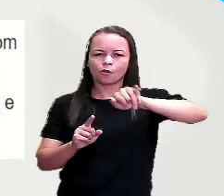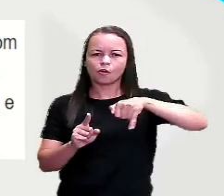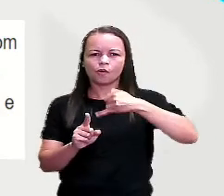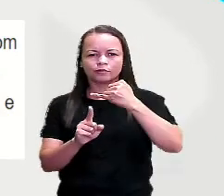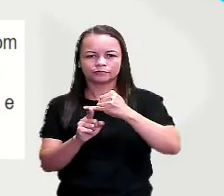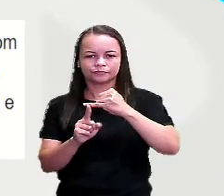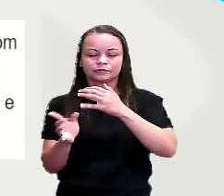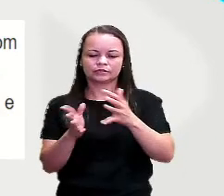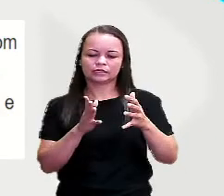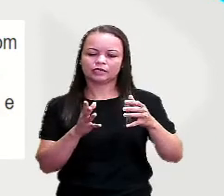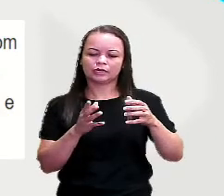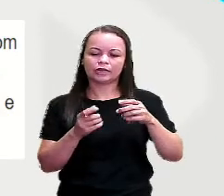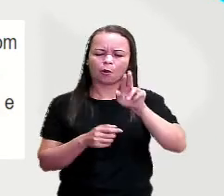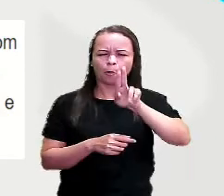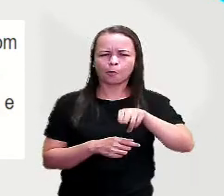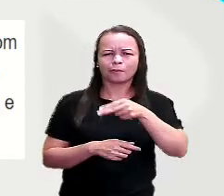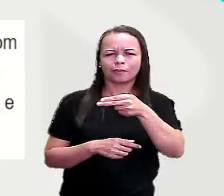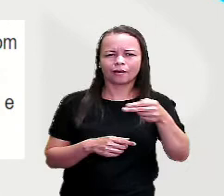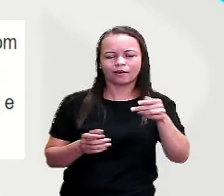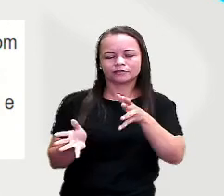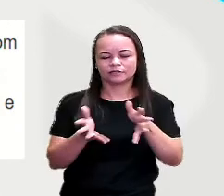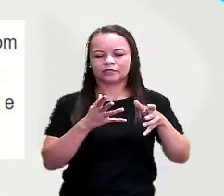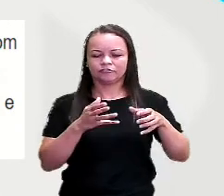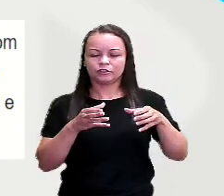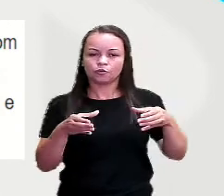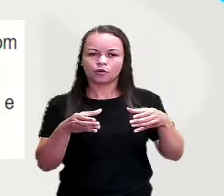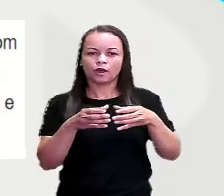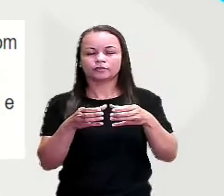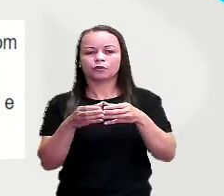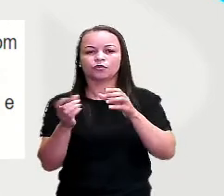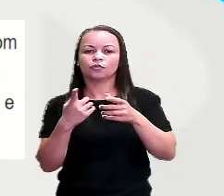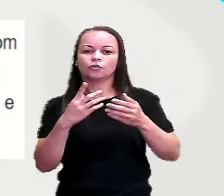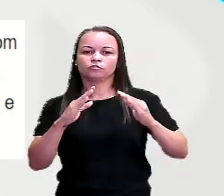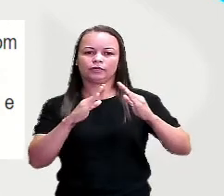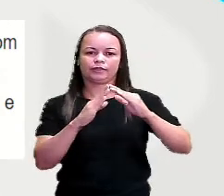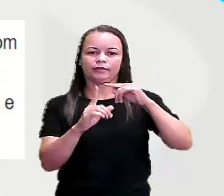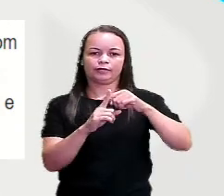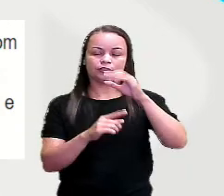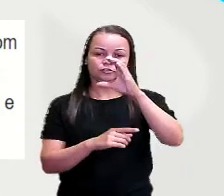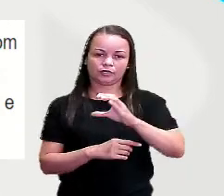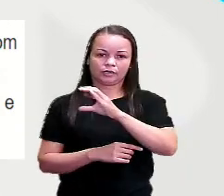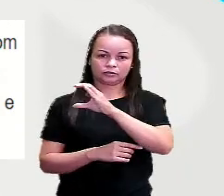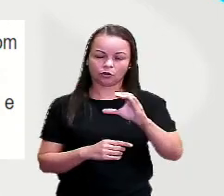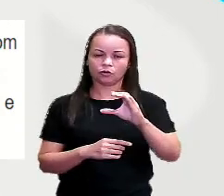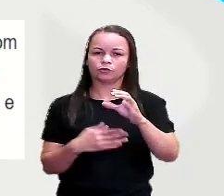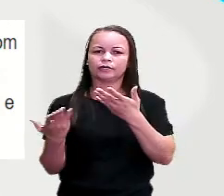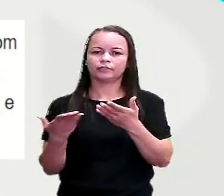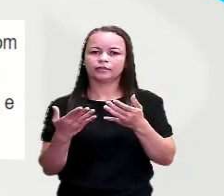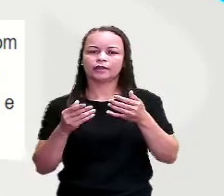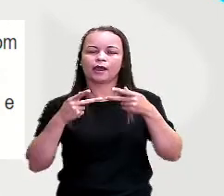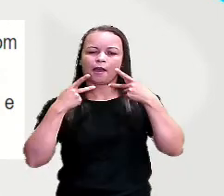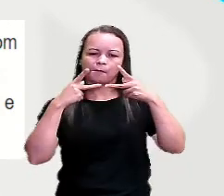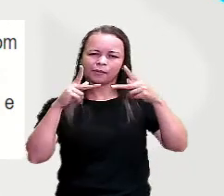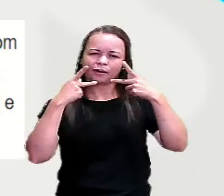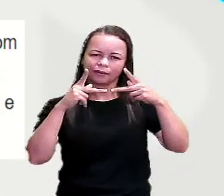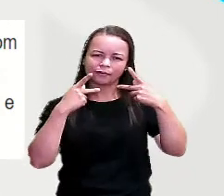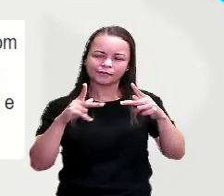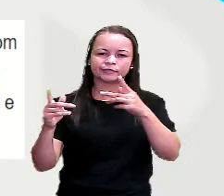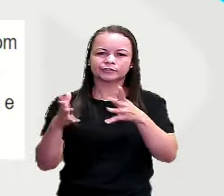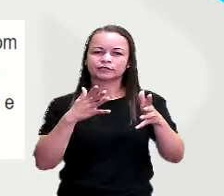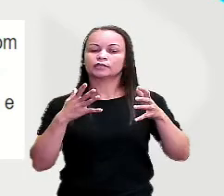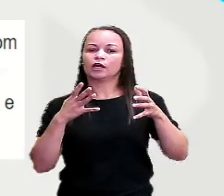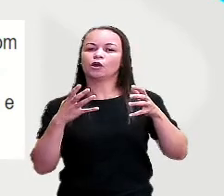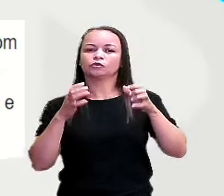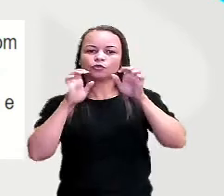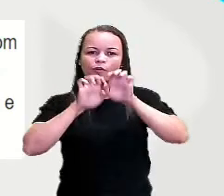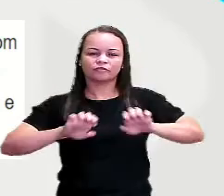ordem religiosa vinculada à Igreja Católica, que tinha como objetivo a pregação do Evangelho pelo mundo. Essa